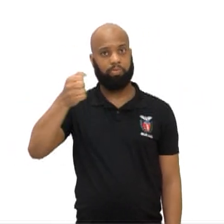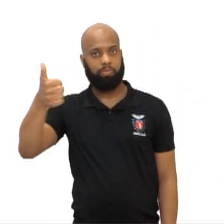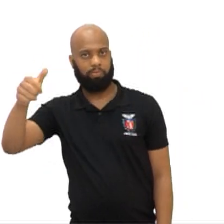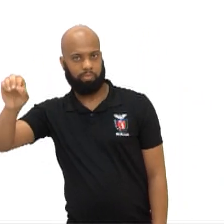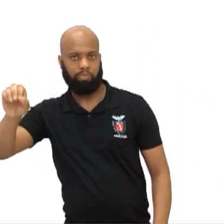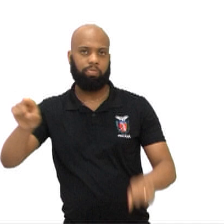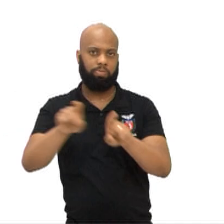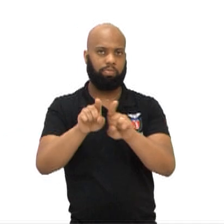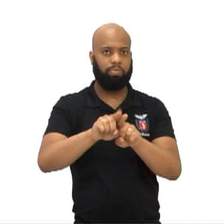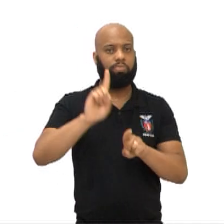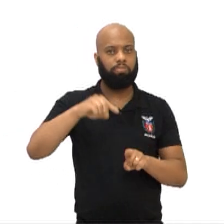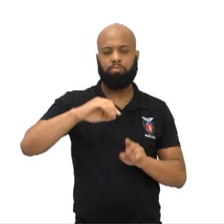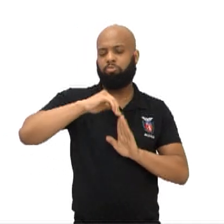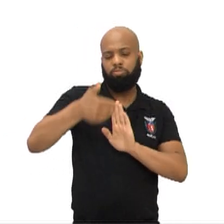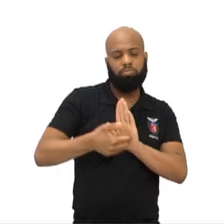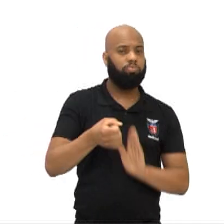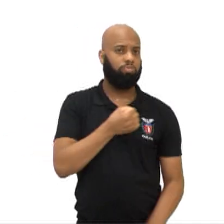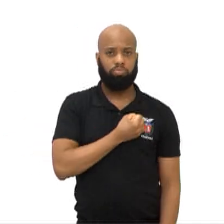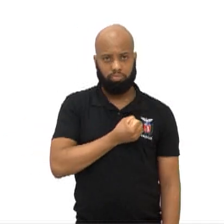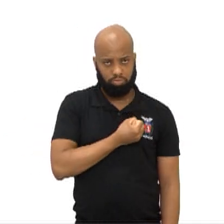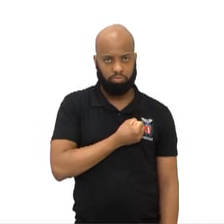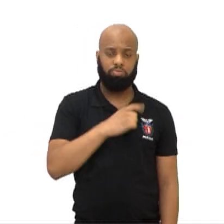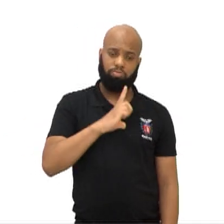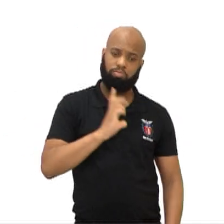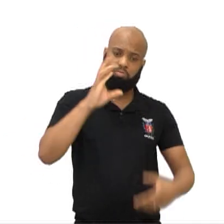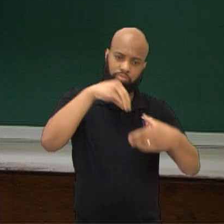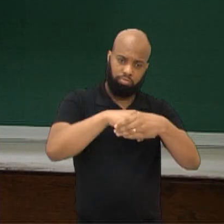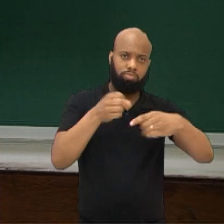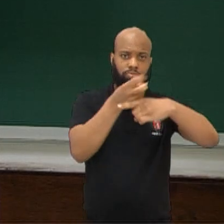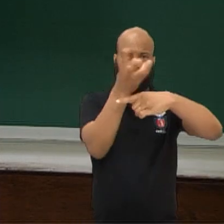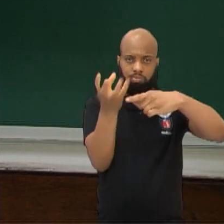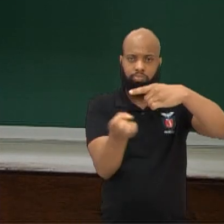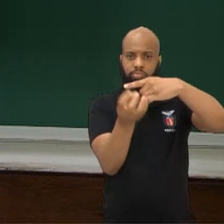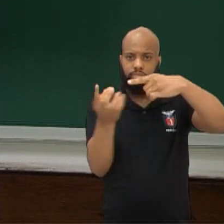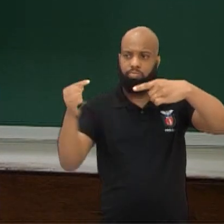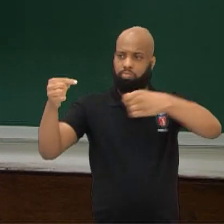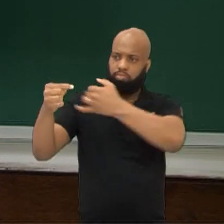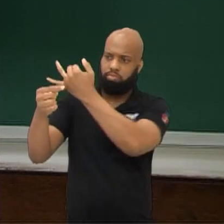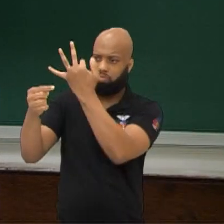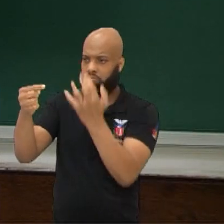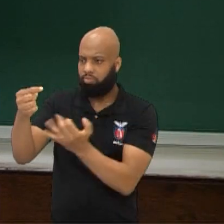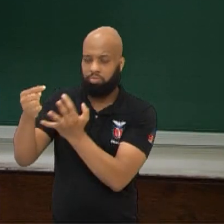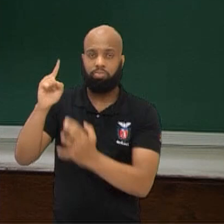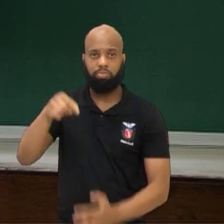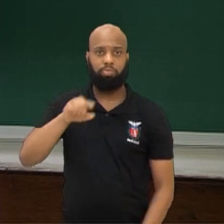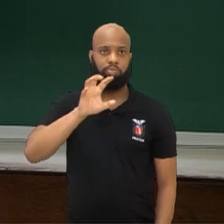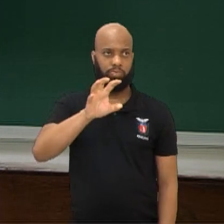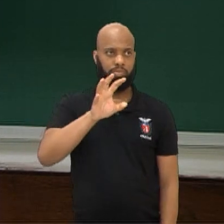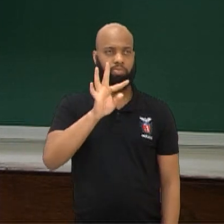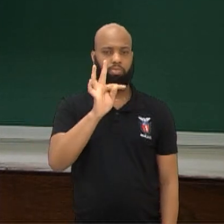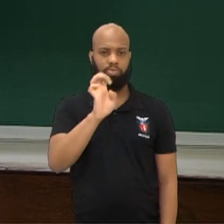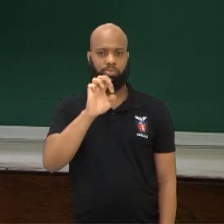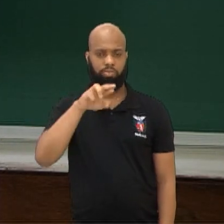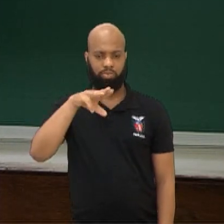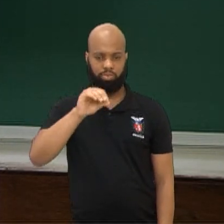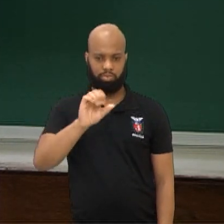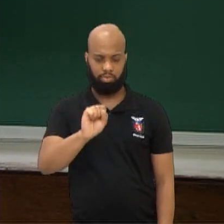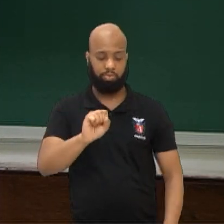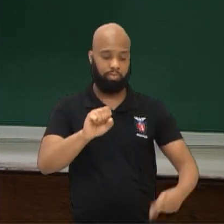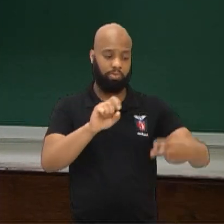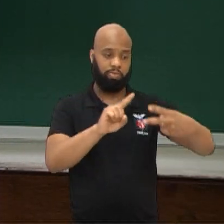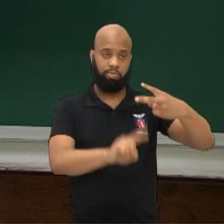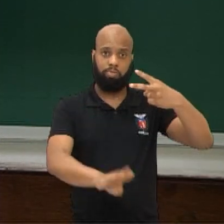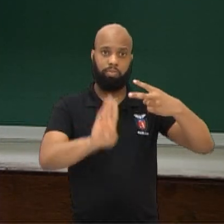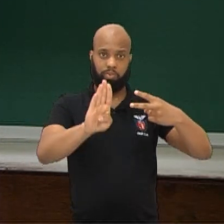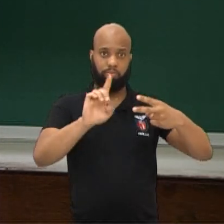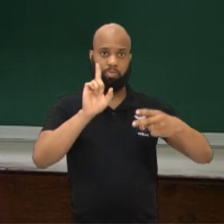a própria proporção. Então, todos os valores formam essa proporção, beleza? Na letra B,